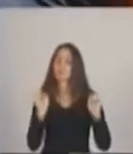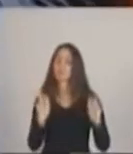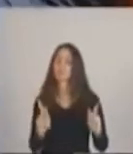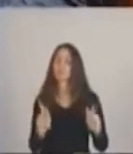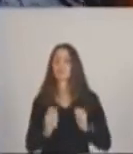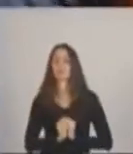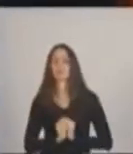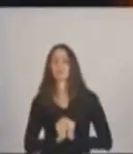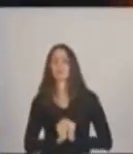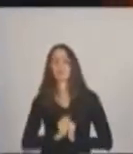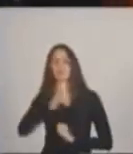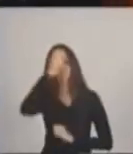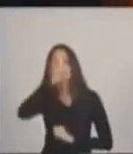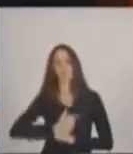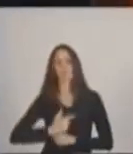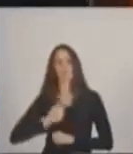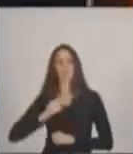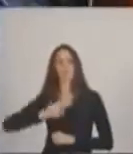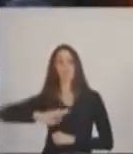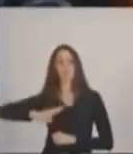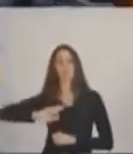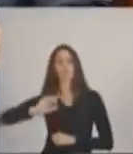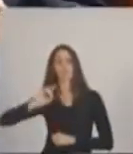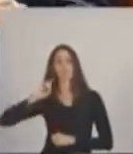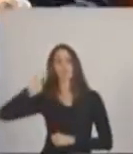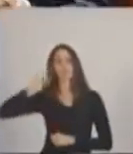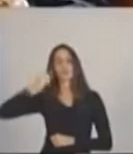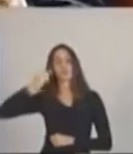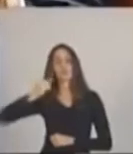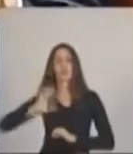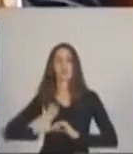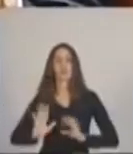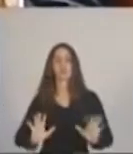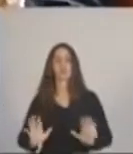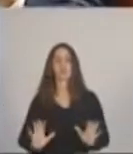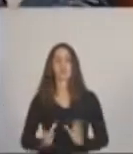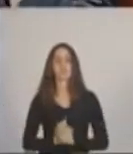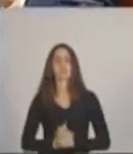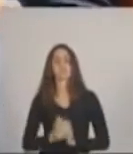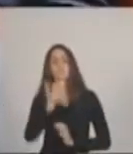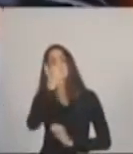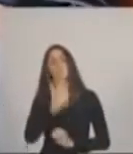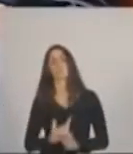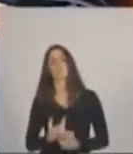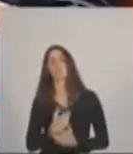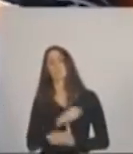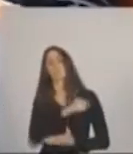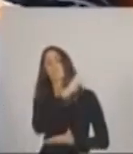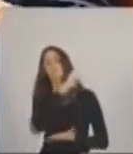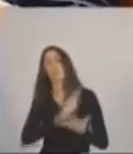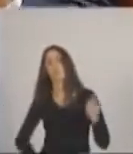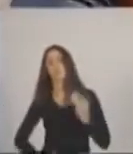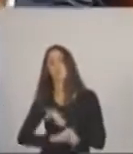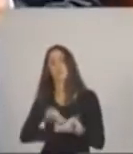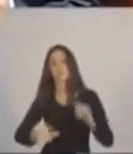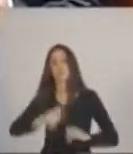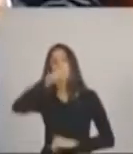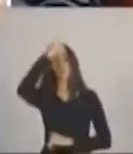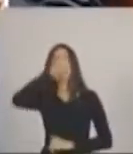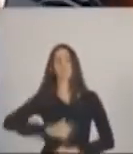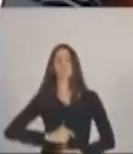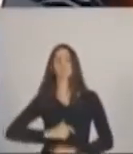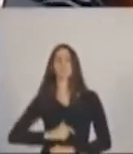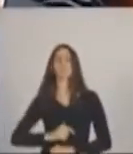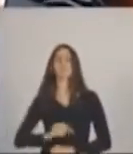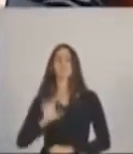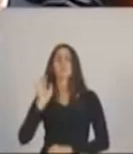sendo operador do direito, como a maioria que está aqui em cima, eu vou fazer um relatório aqui dizendo o seguinte: meu parecer é